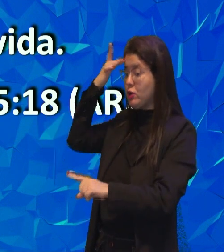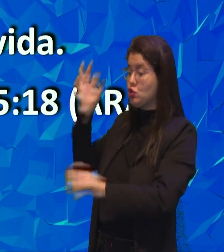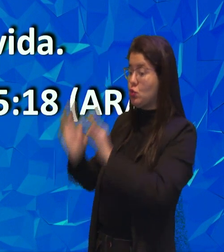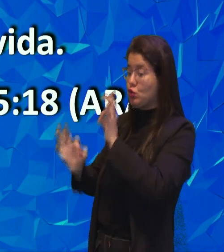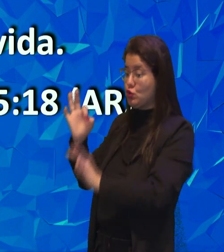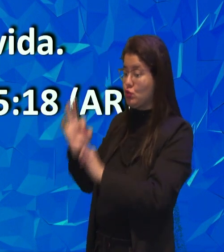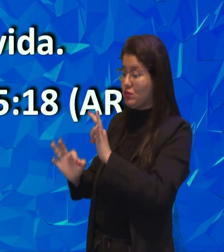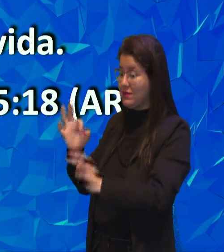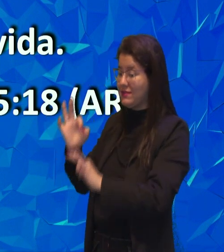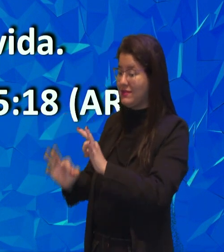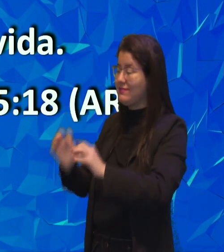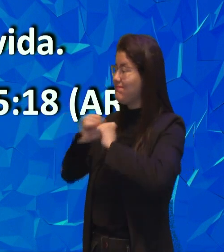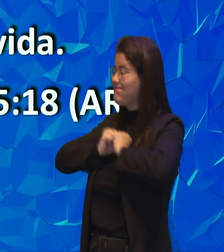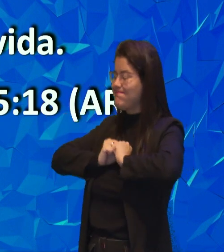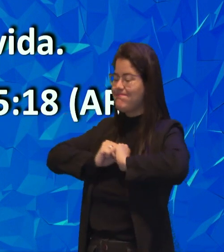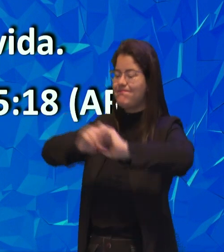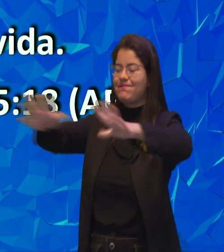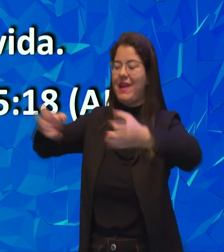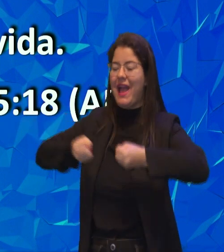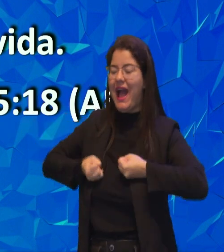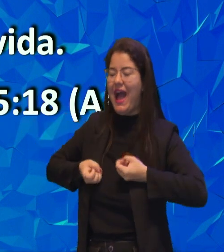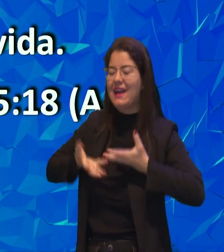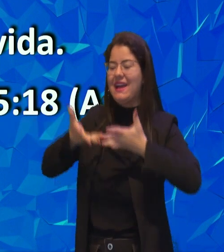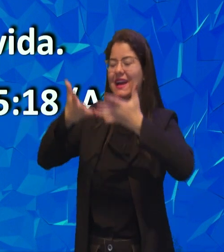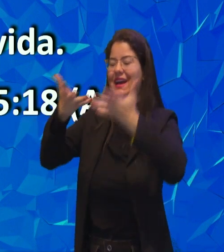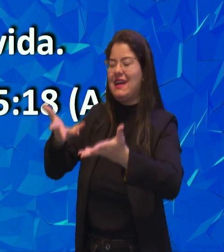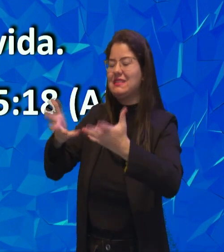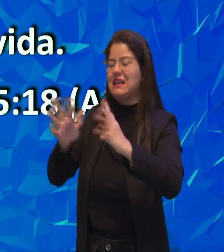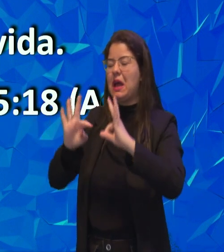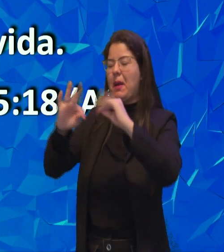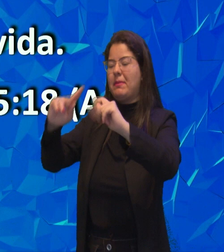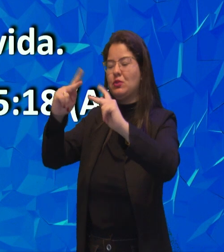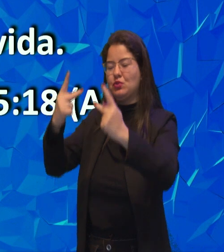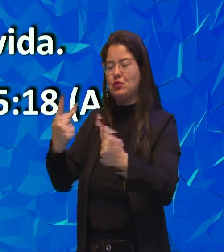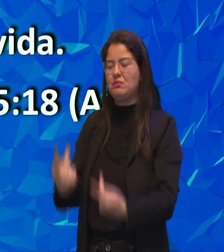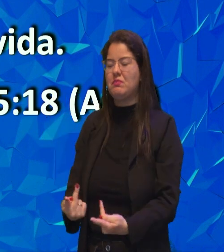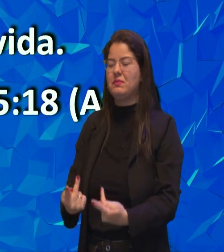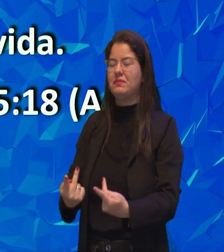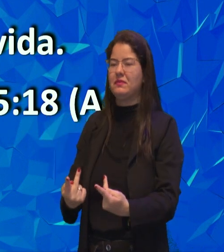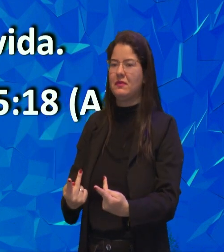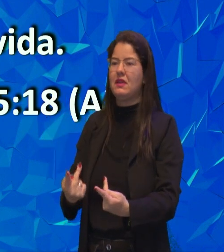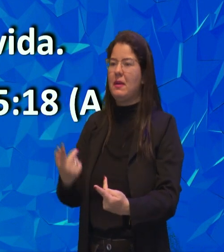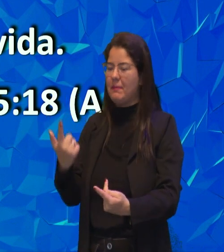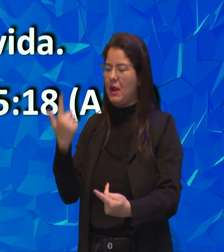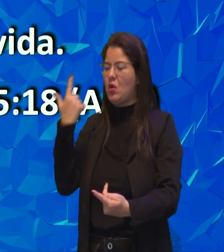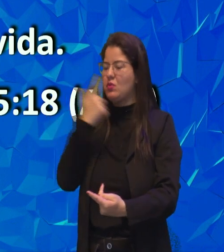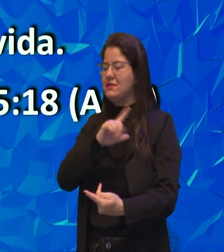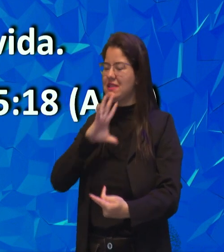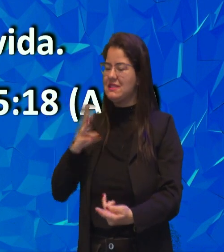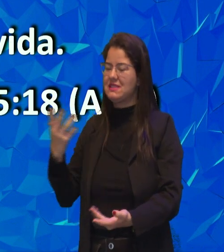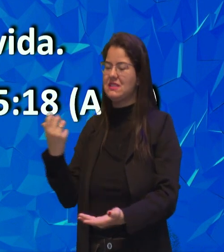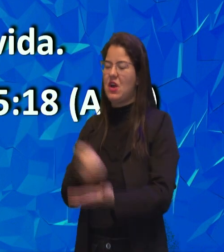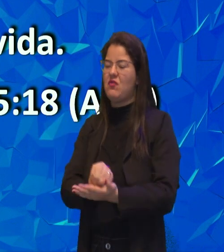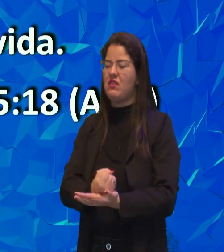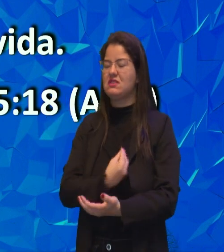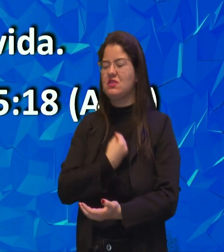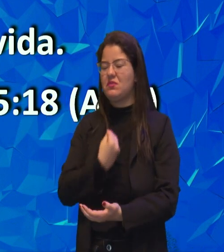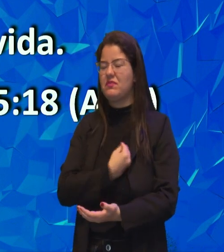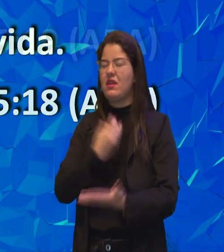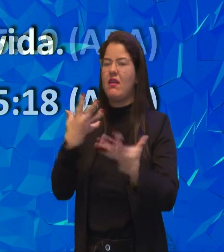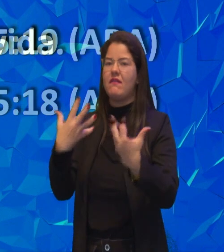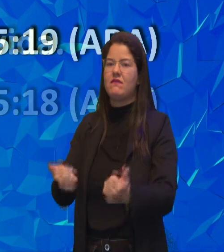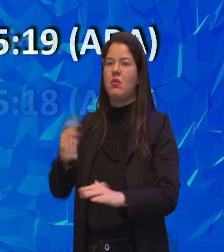veio a graça sobre todos os homens para a justificação da vida. Leia o verso 19